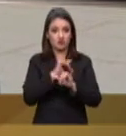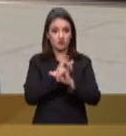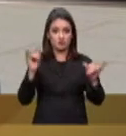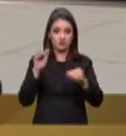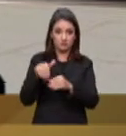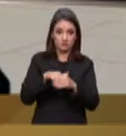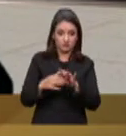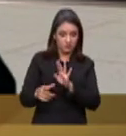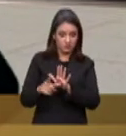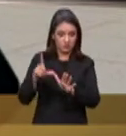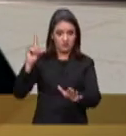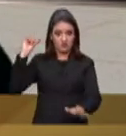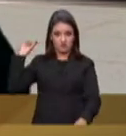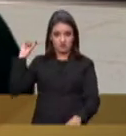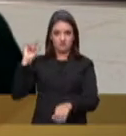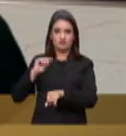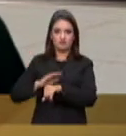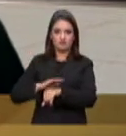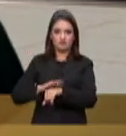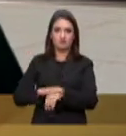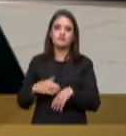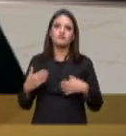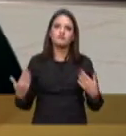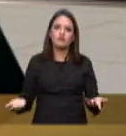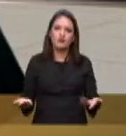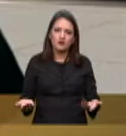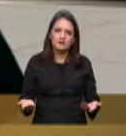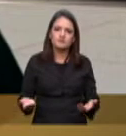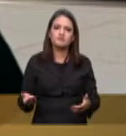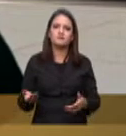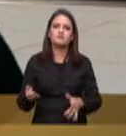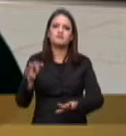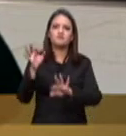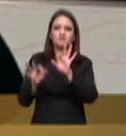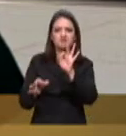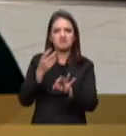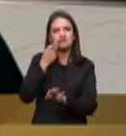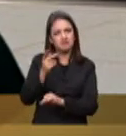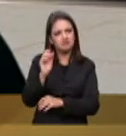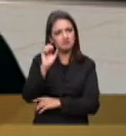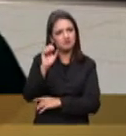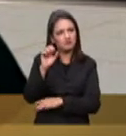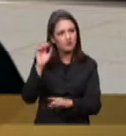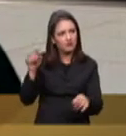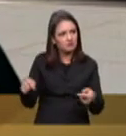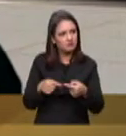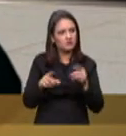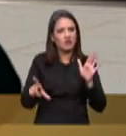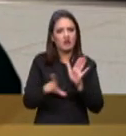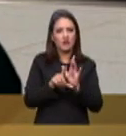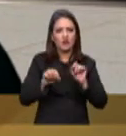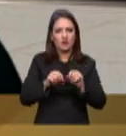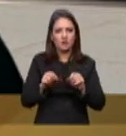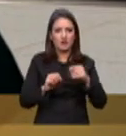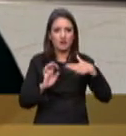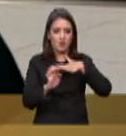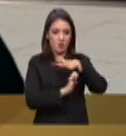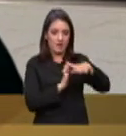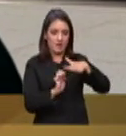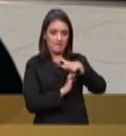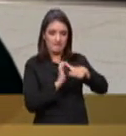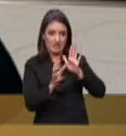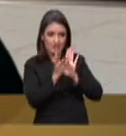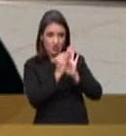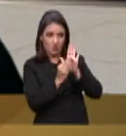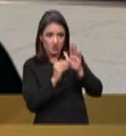publicidade eleitoral antecipada. Pois bem, a Corte Eleitoral julgava legítimo, portanto, o impulsionamento de conteúdos